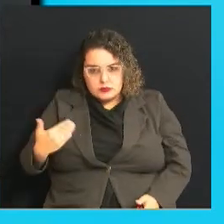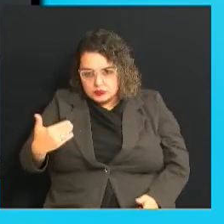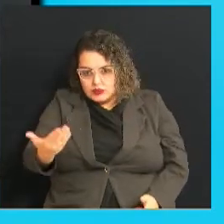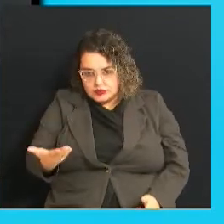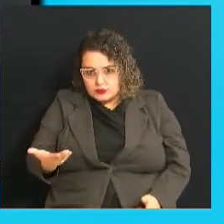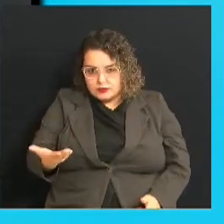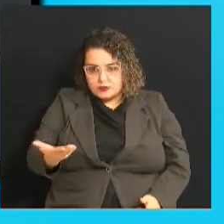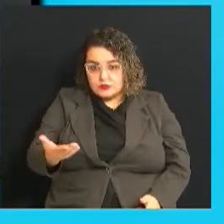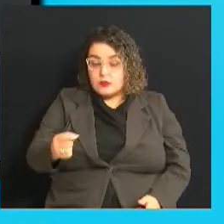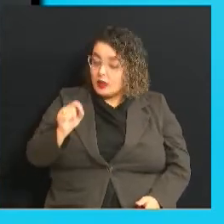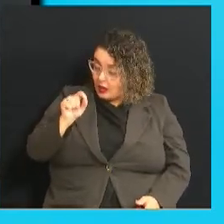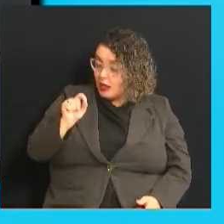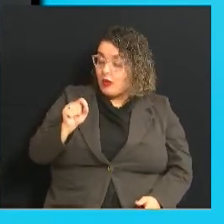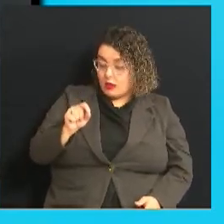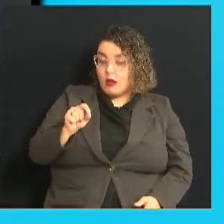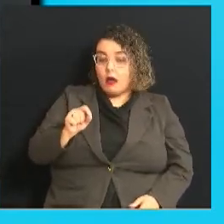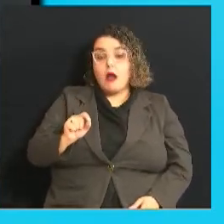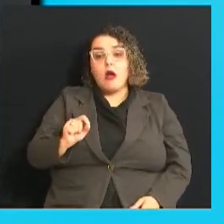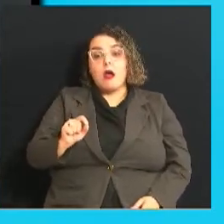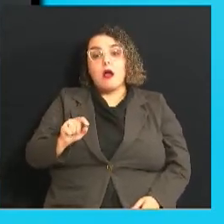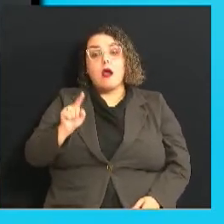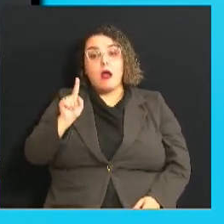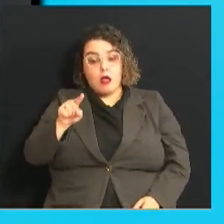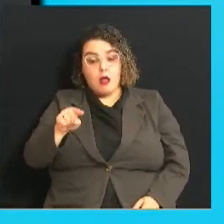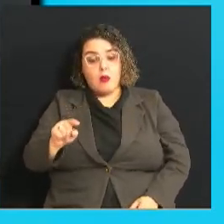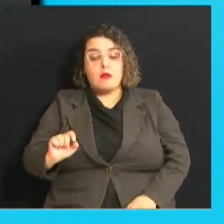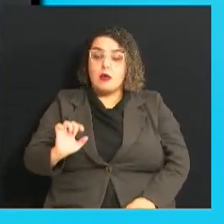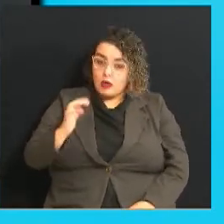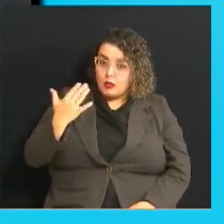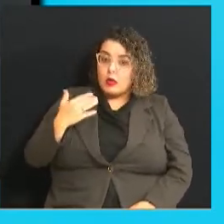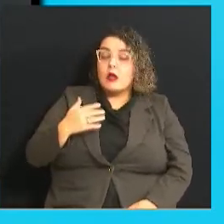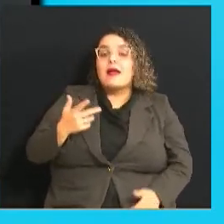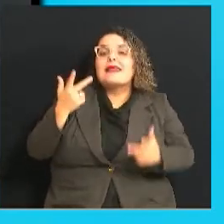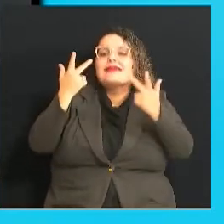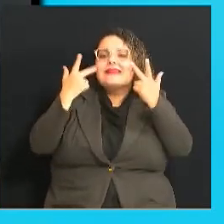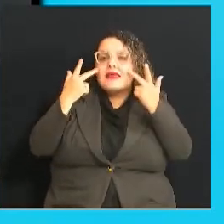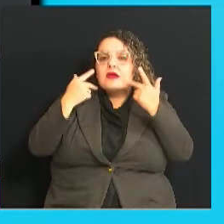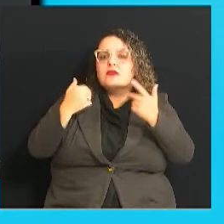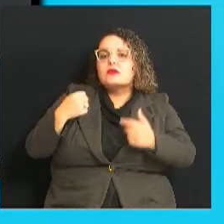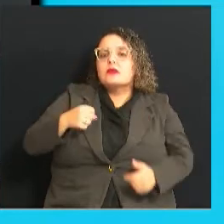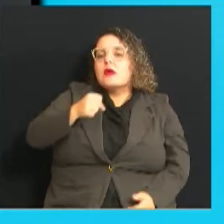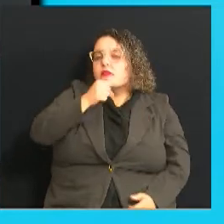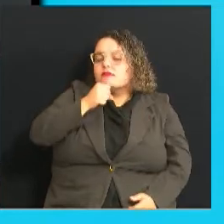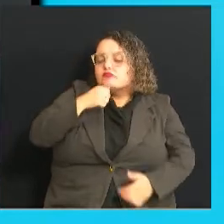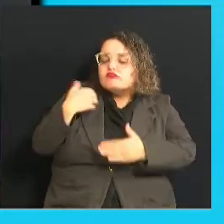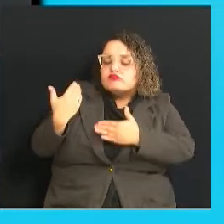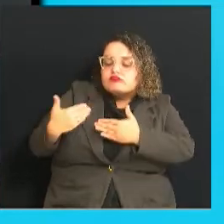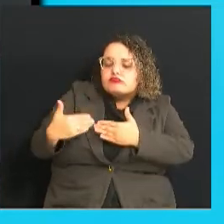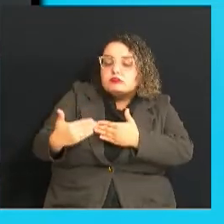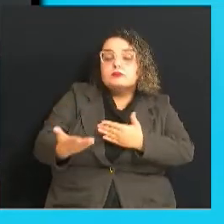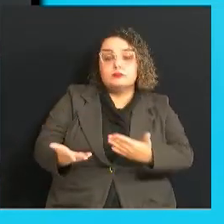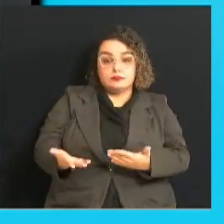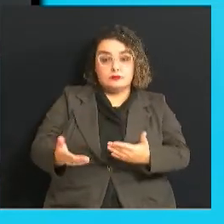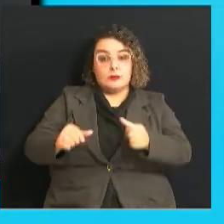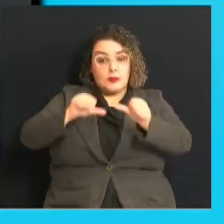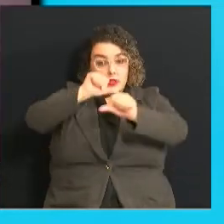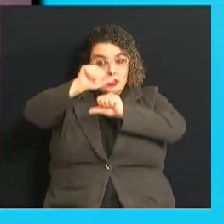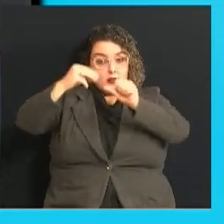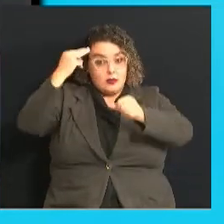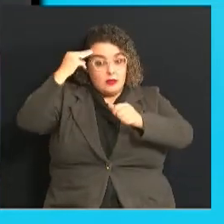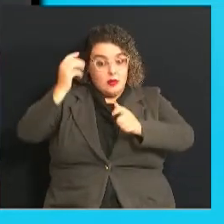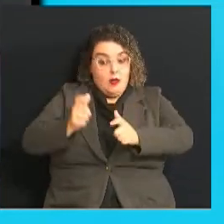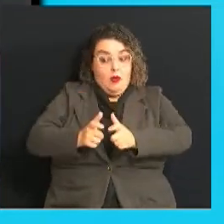que acontece naturalmente durante o envelhecimento. Caso essa alteração de memória seja grande